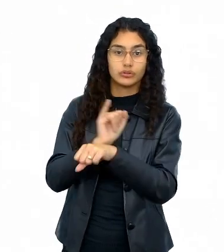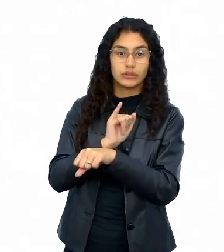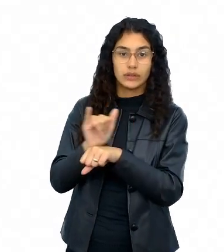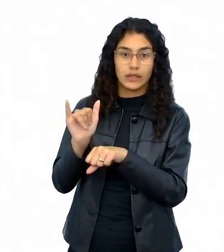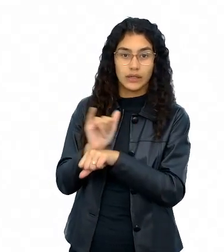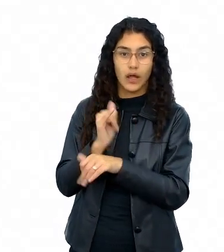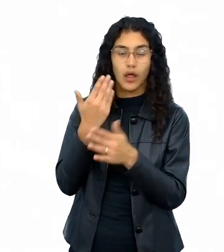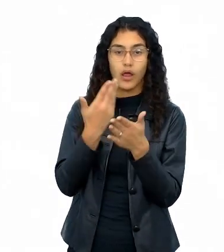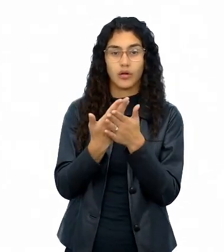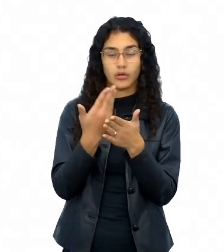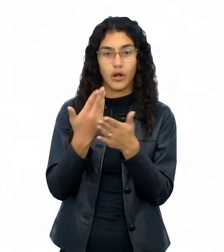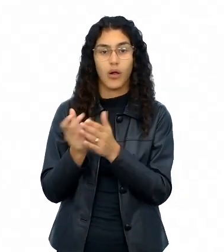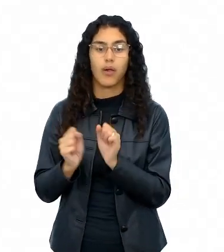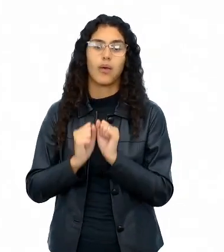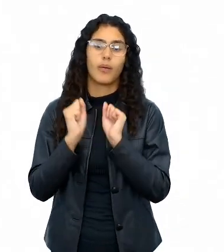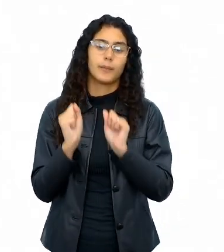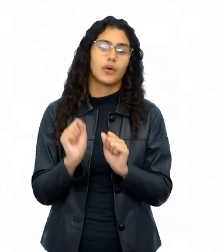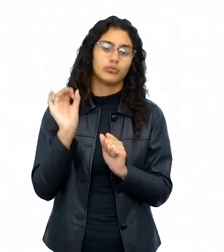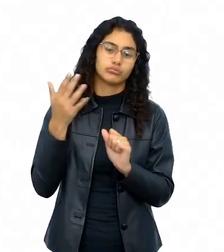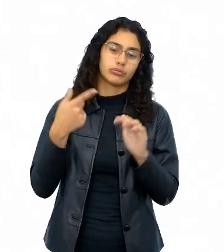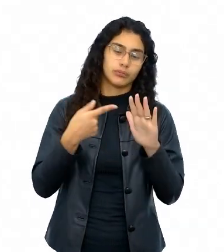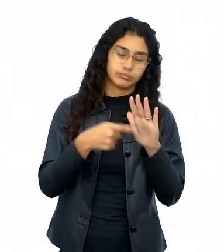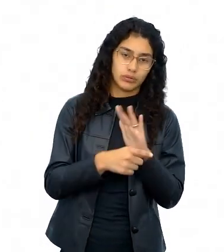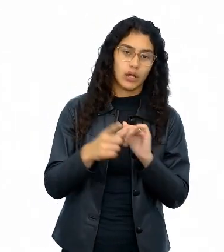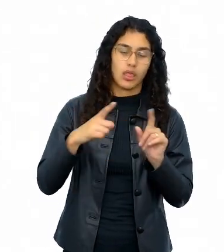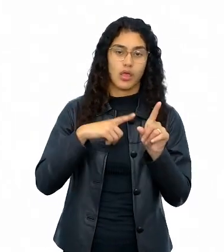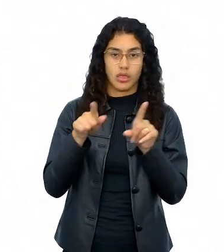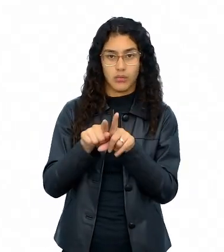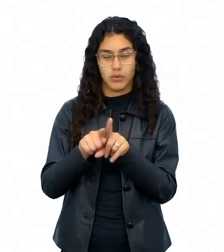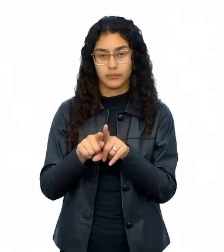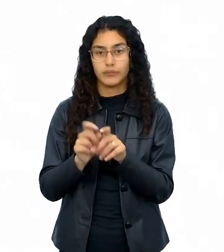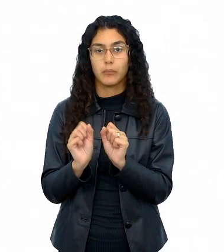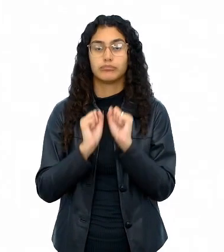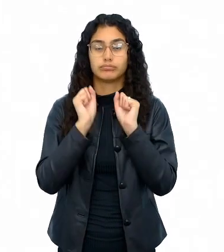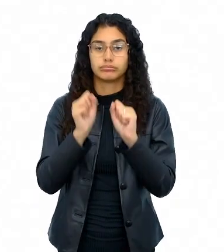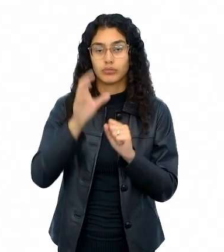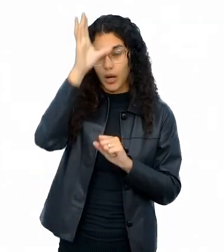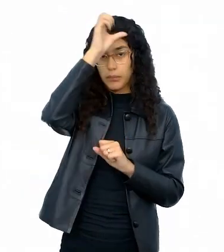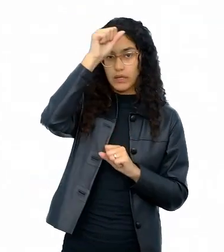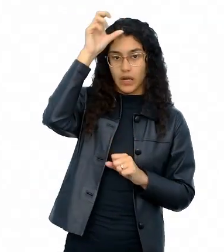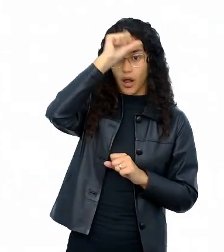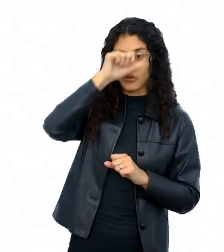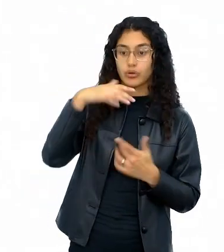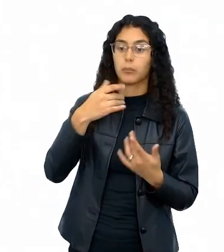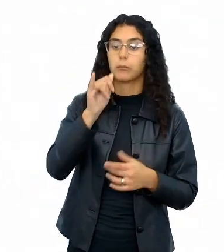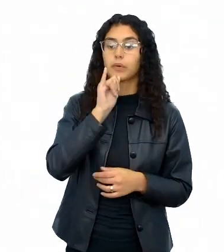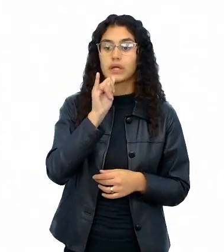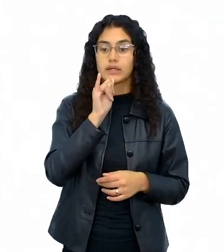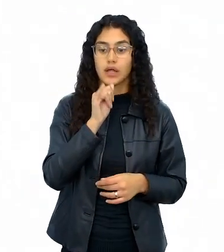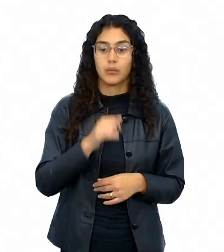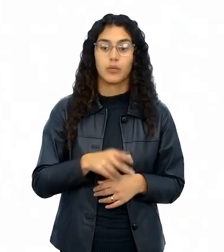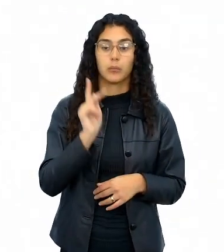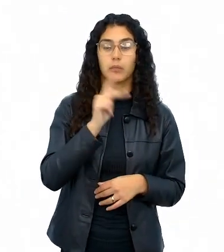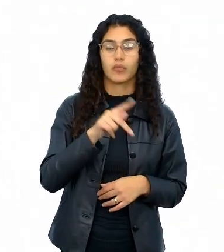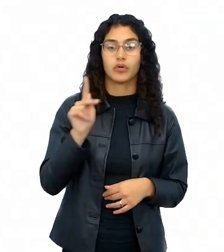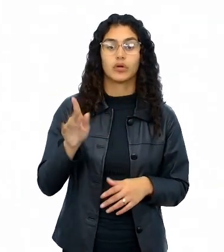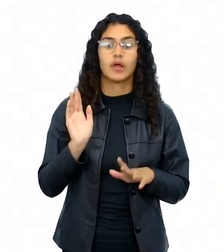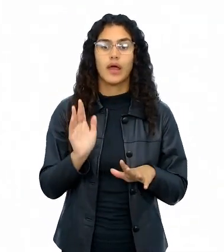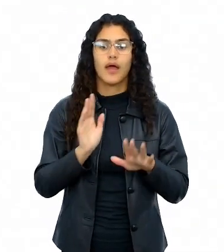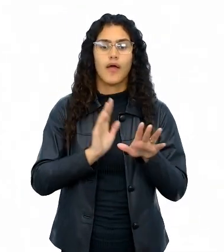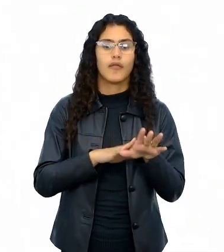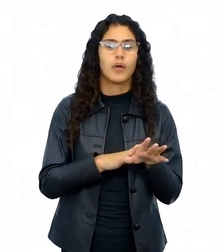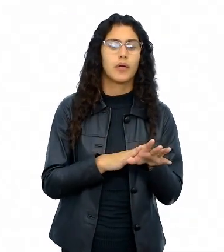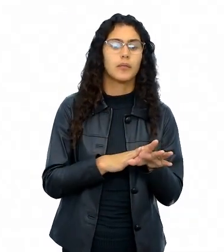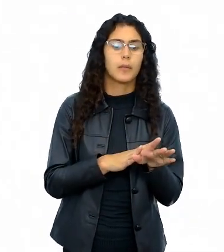estratégias de aula que pode ajudar a potencializar a aprendizagem. Então, por exemplo, professor, faz